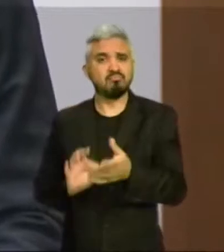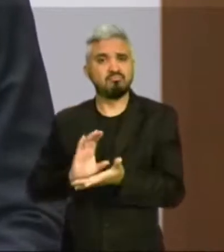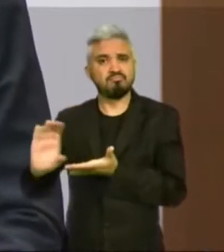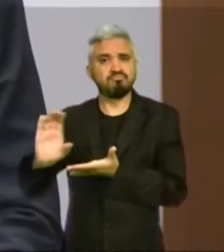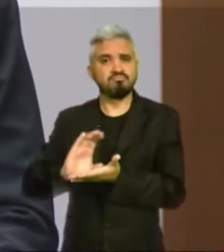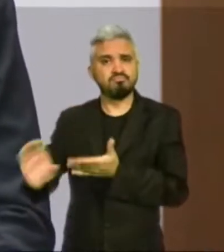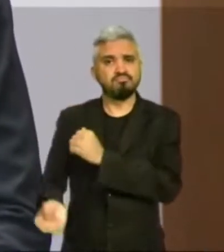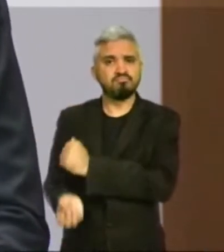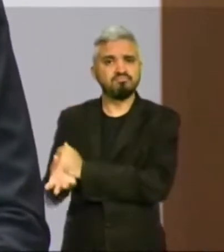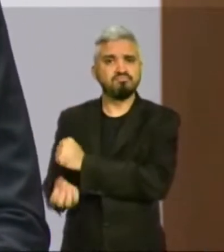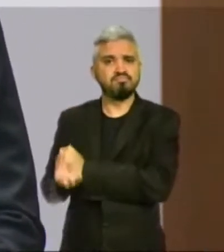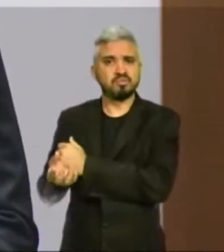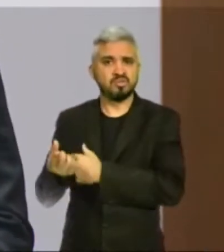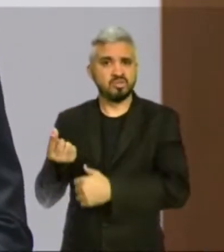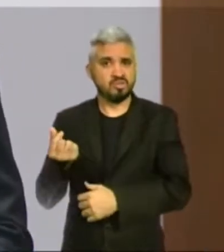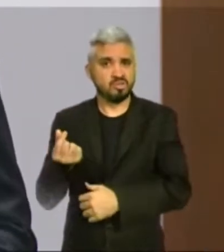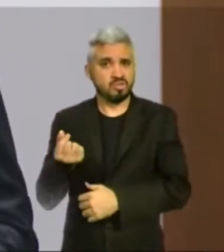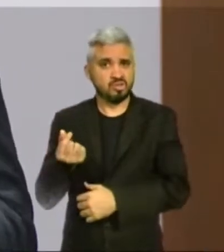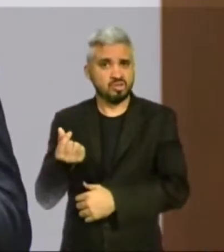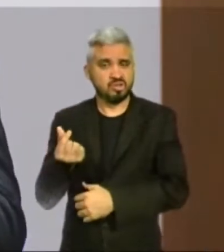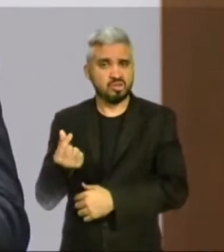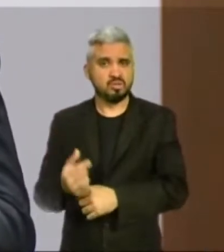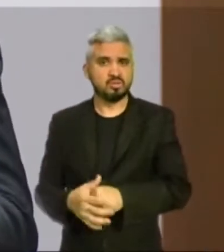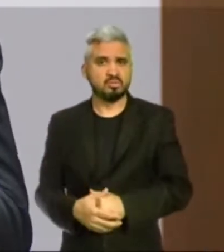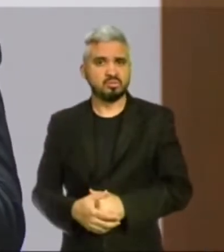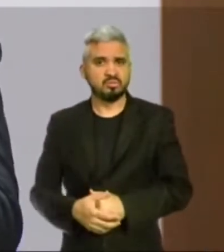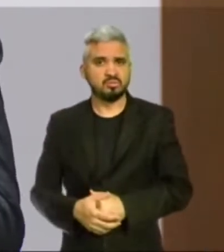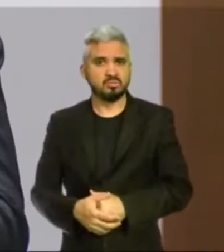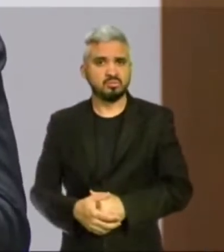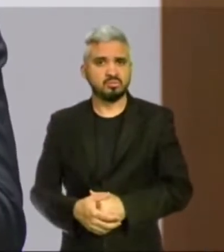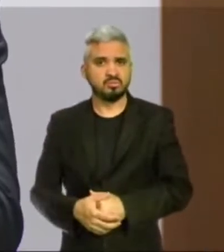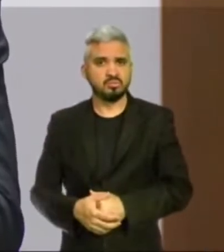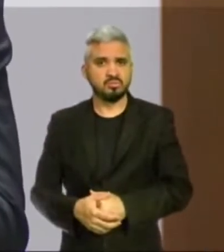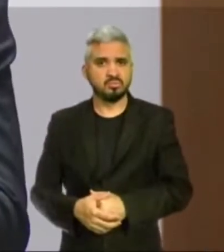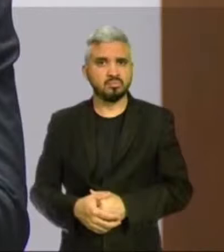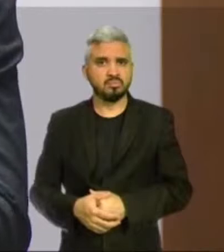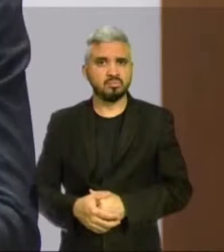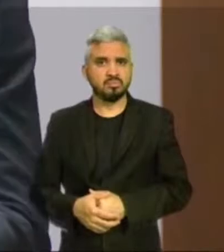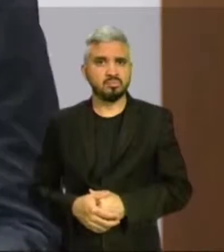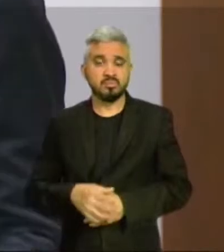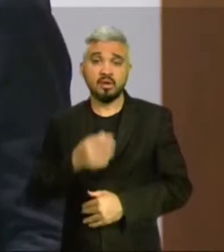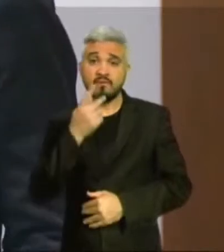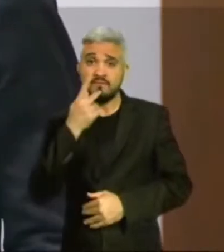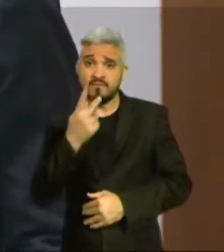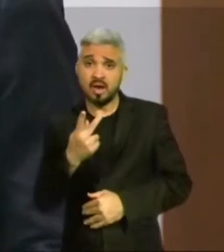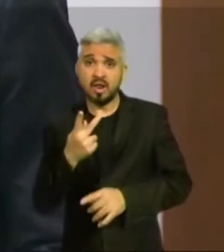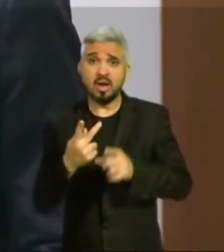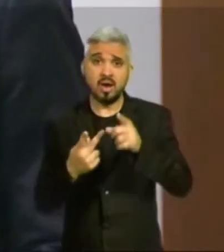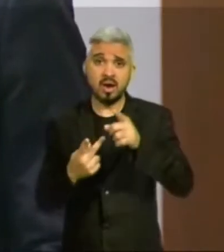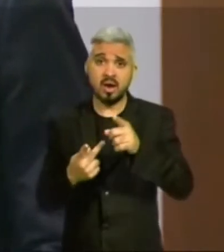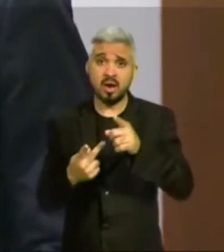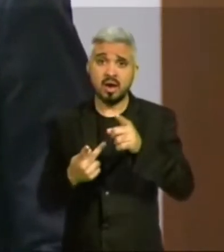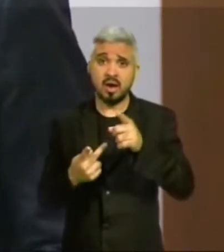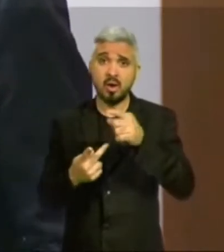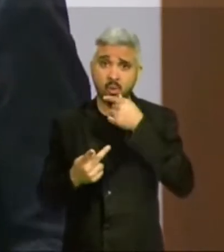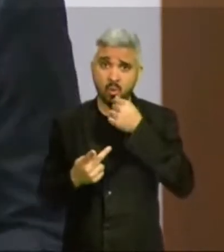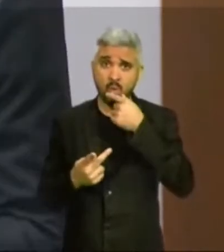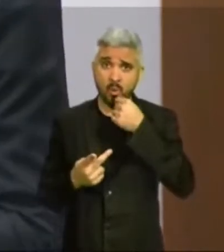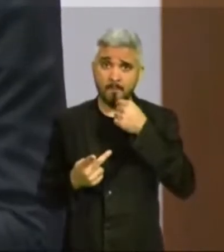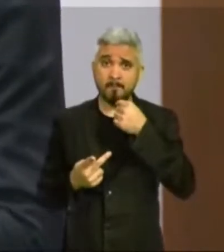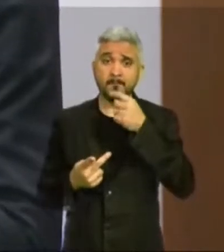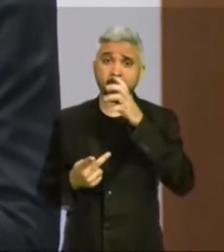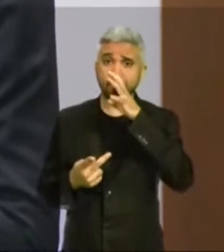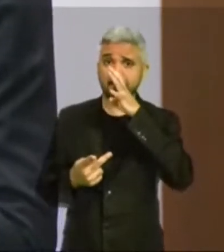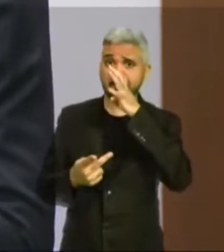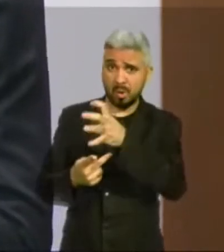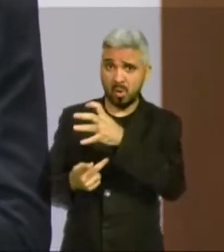deputado Júlio, segundo ele, estaria dirigindo a sua atuação enquanto comandante desse batalhão. É uma